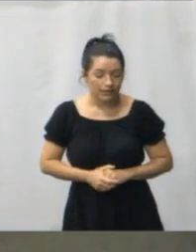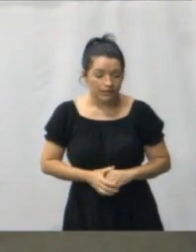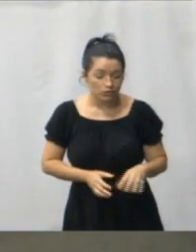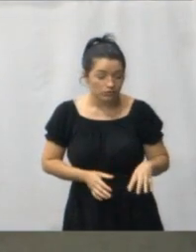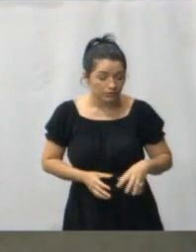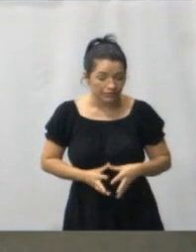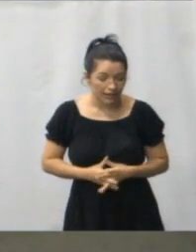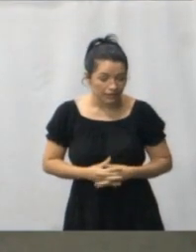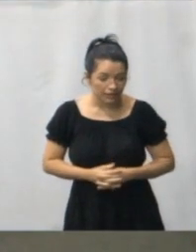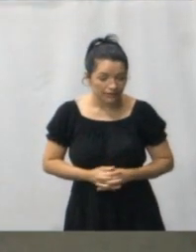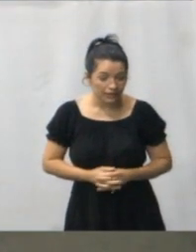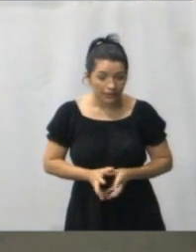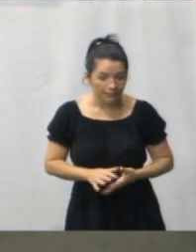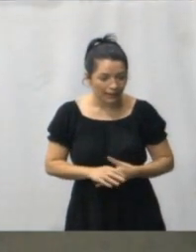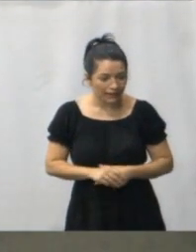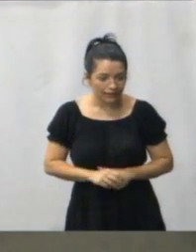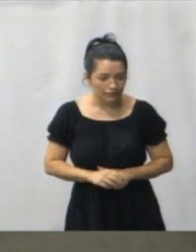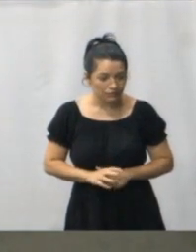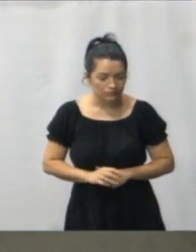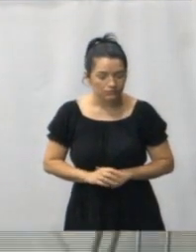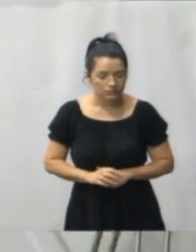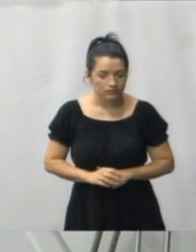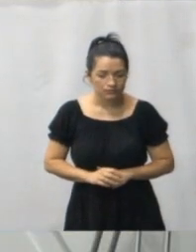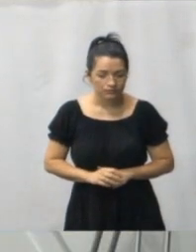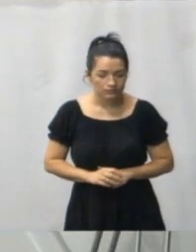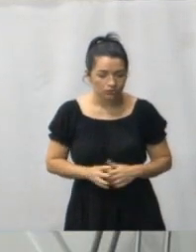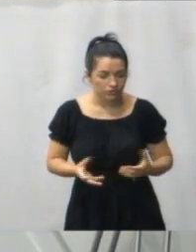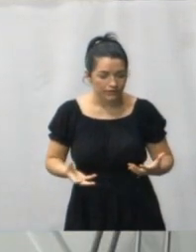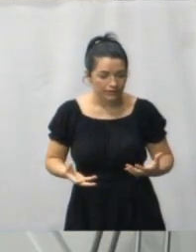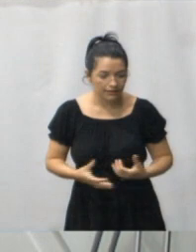análise, vereadores, do projeto de lei